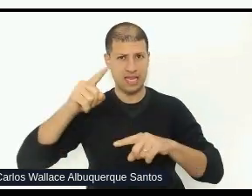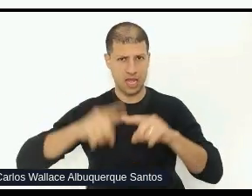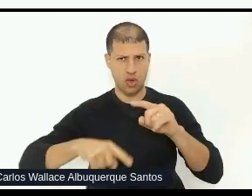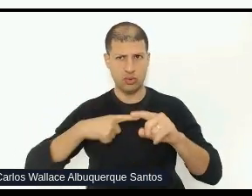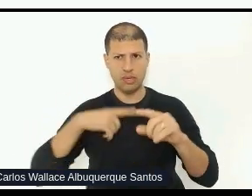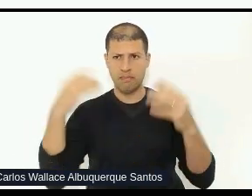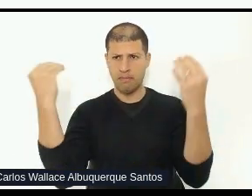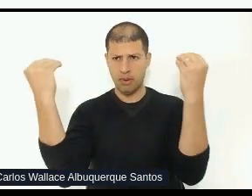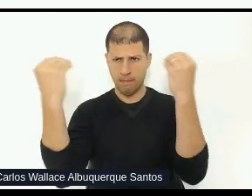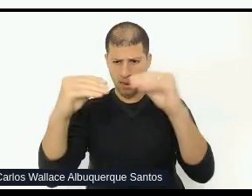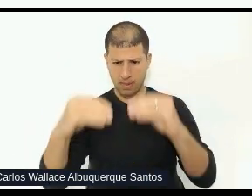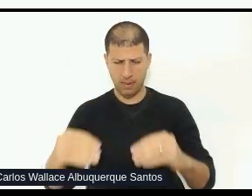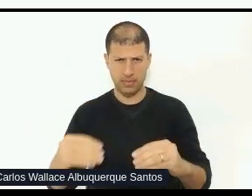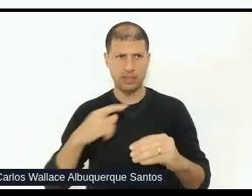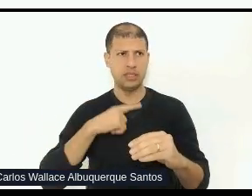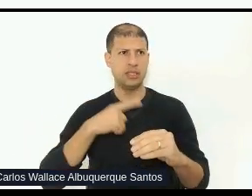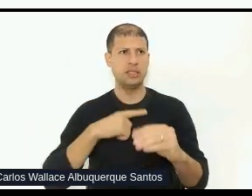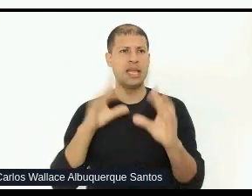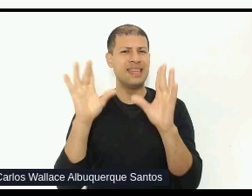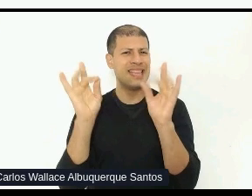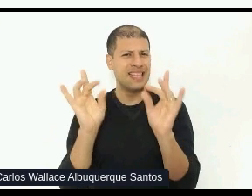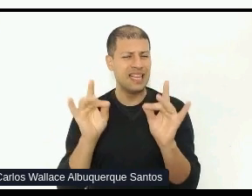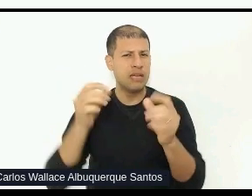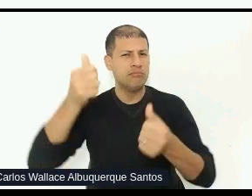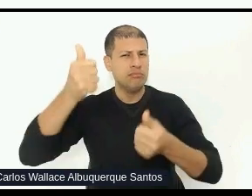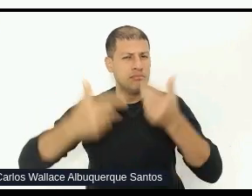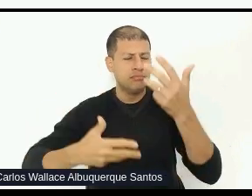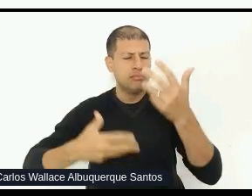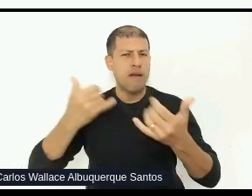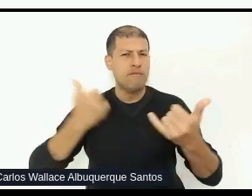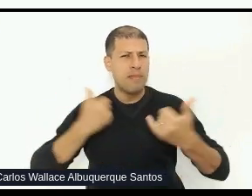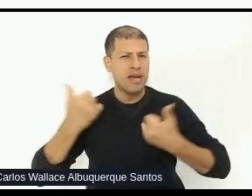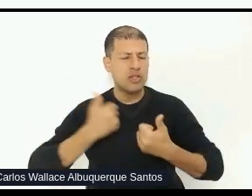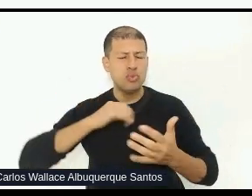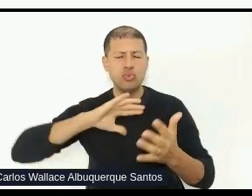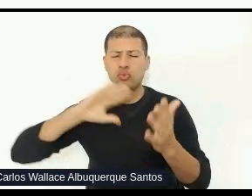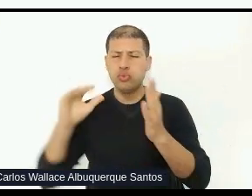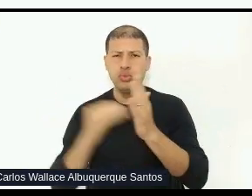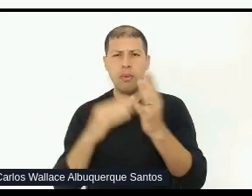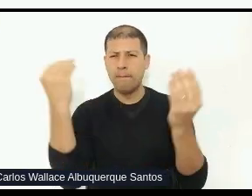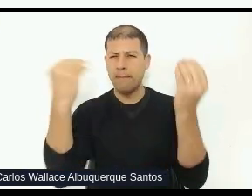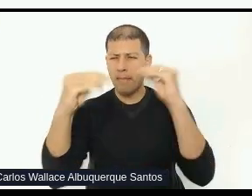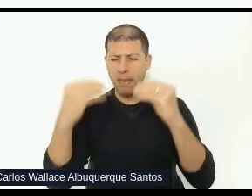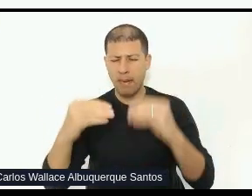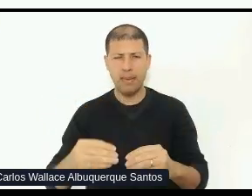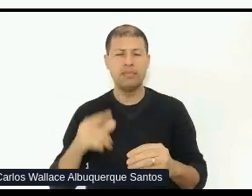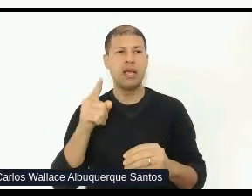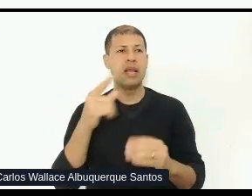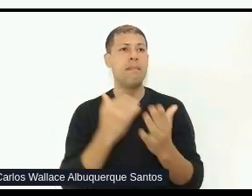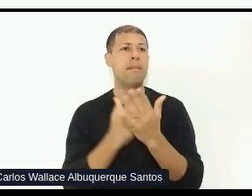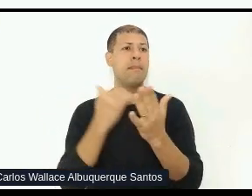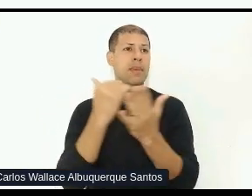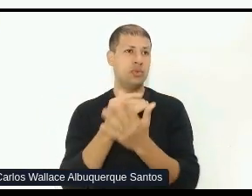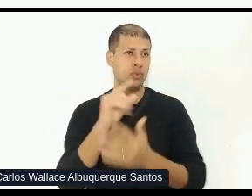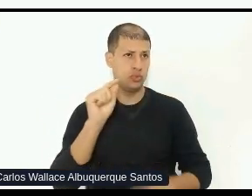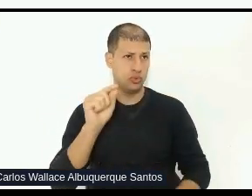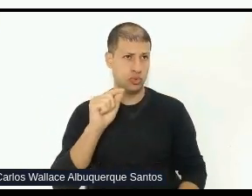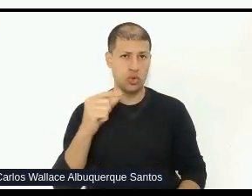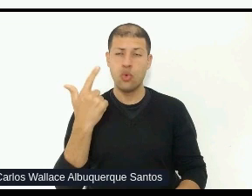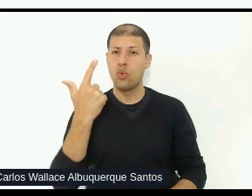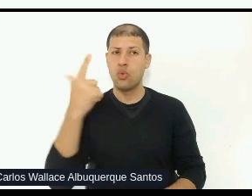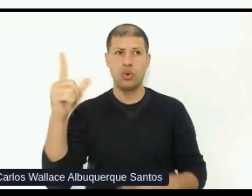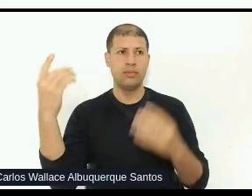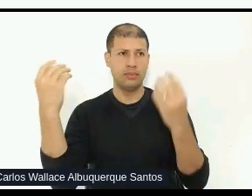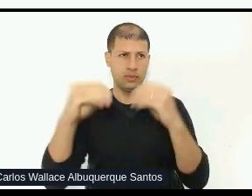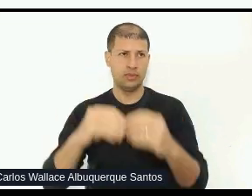E aí ela coloca um post bem detalhado, com todas as informações necessárias. E ela ainda coloca mais uma outra postagem, né? Pode passar,